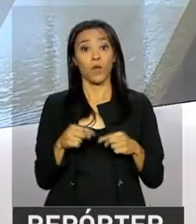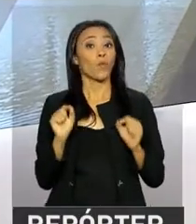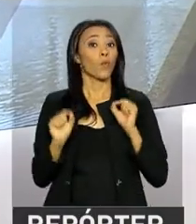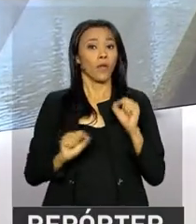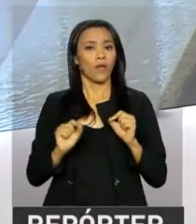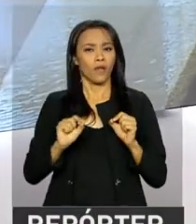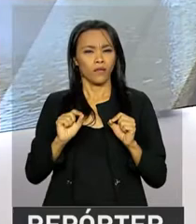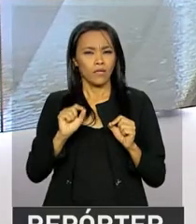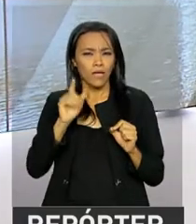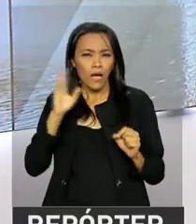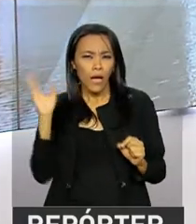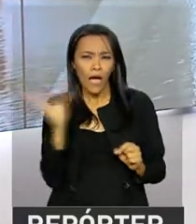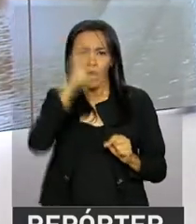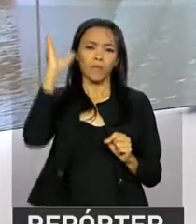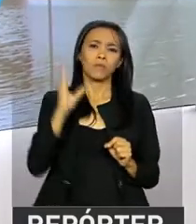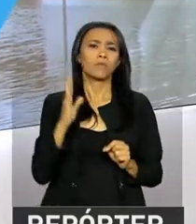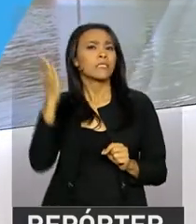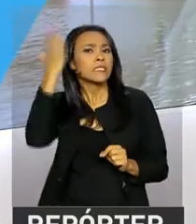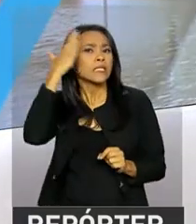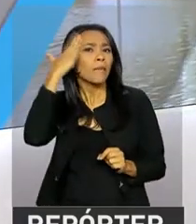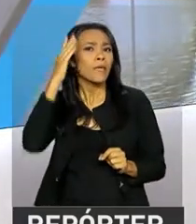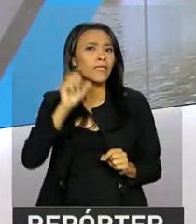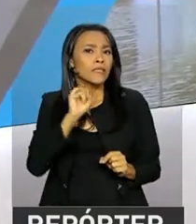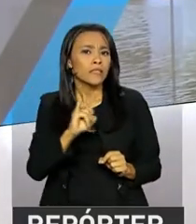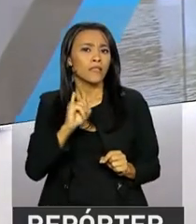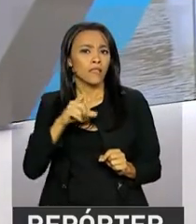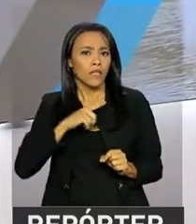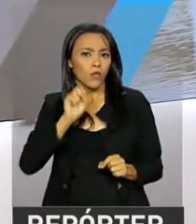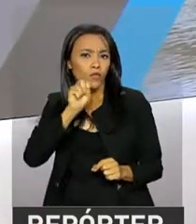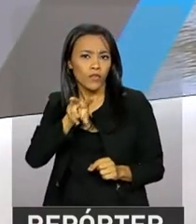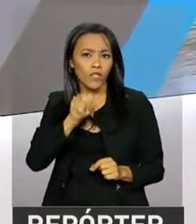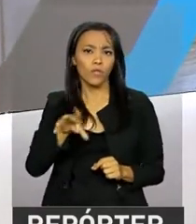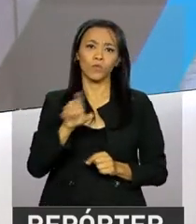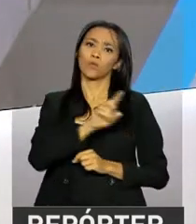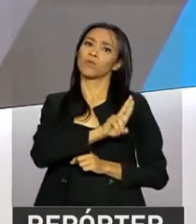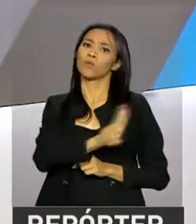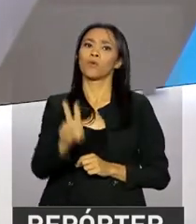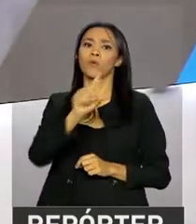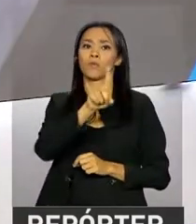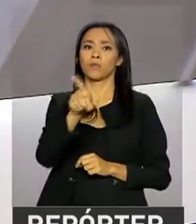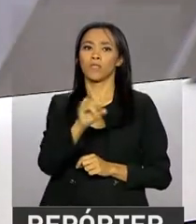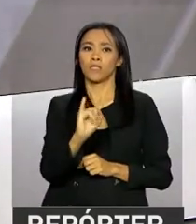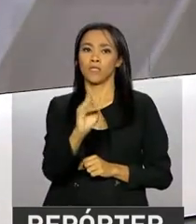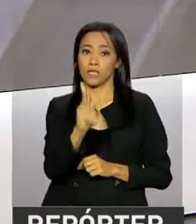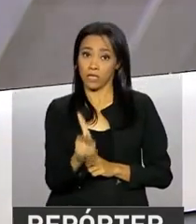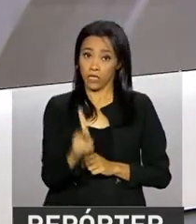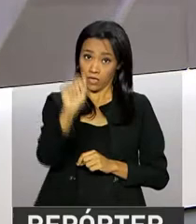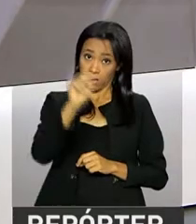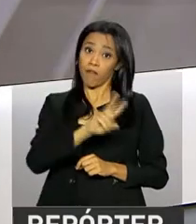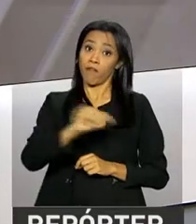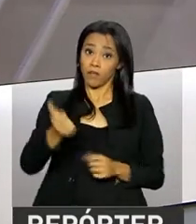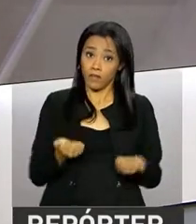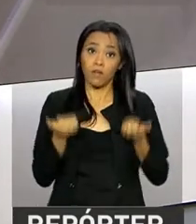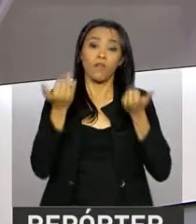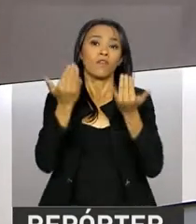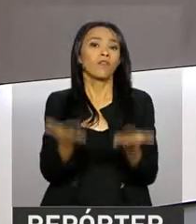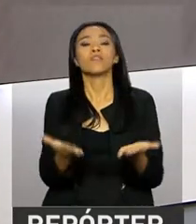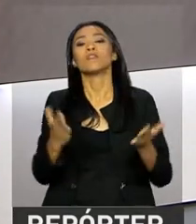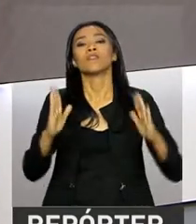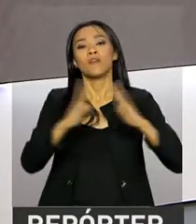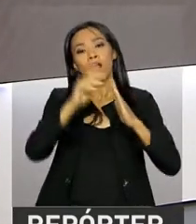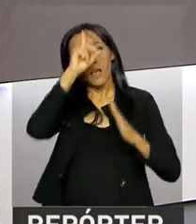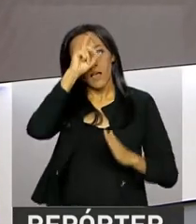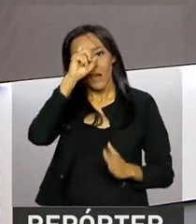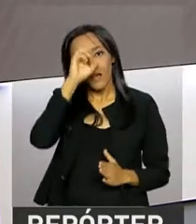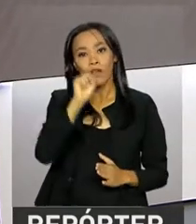testes rápidos para detectar os cavaleiros vão ser oferecidos pelo sus de acordo com o ministério